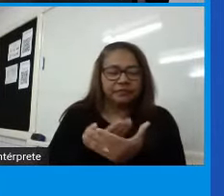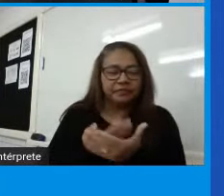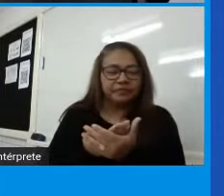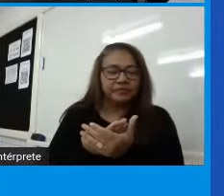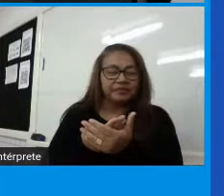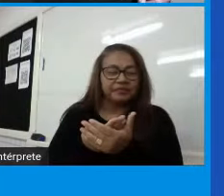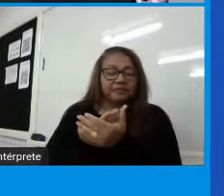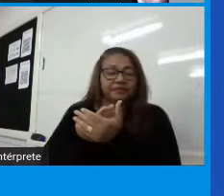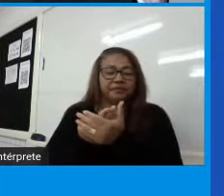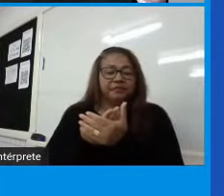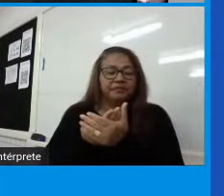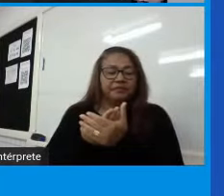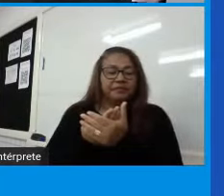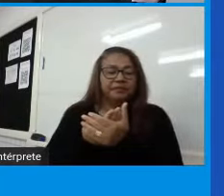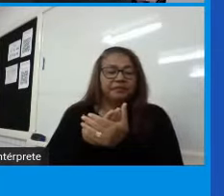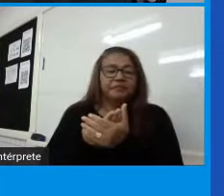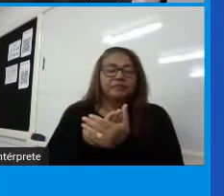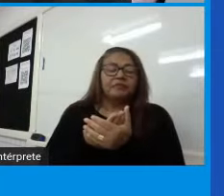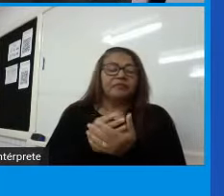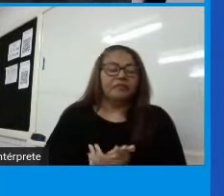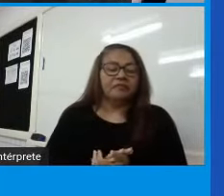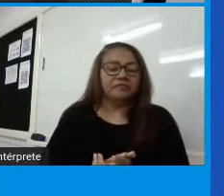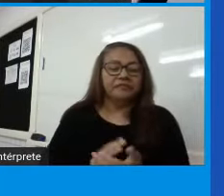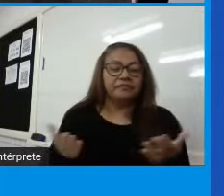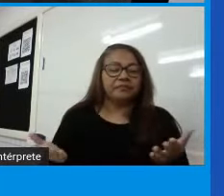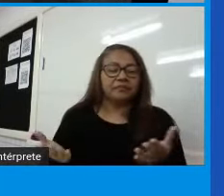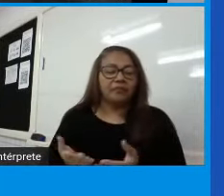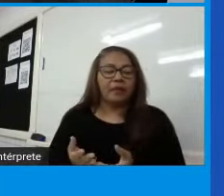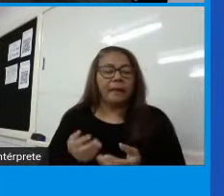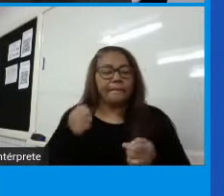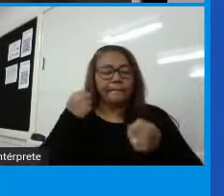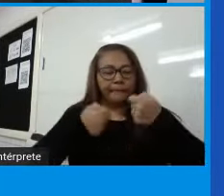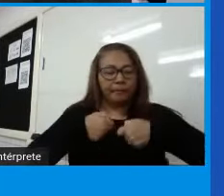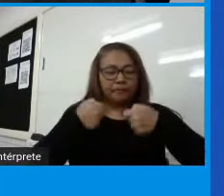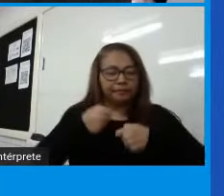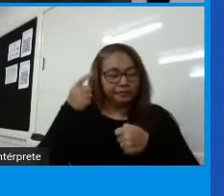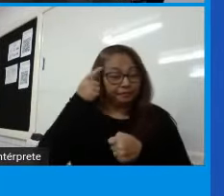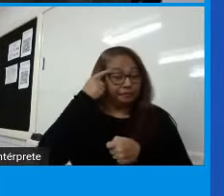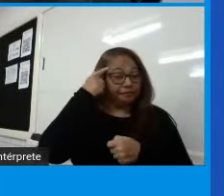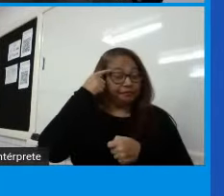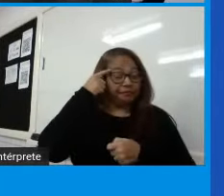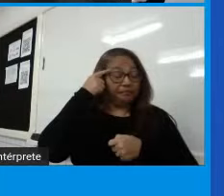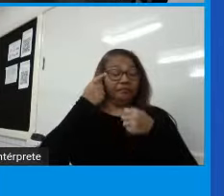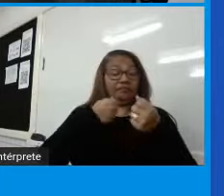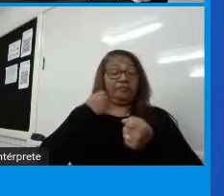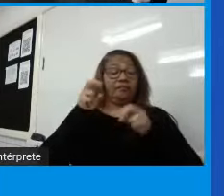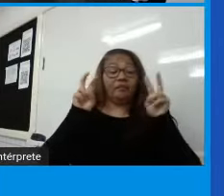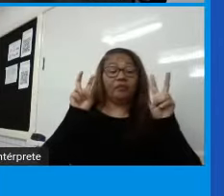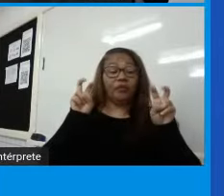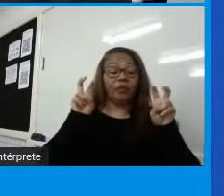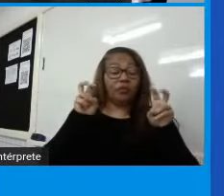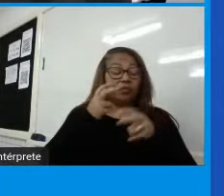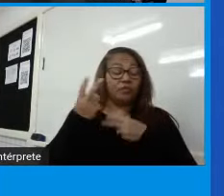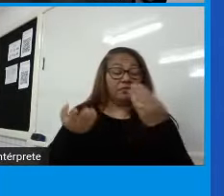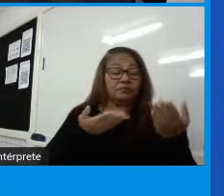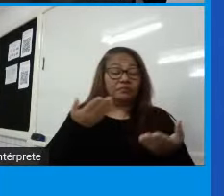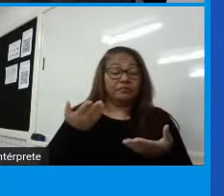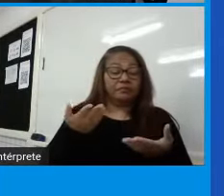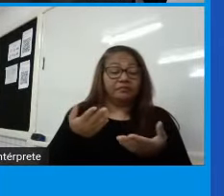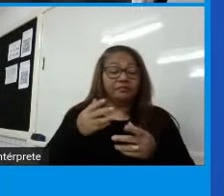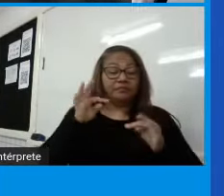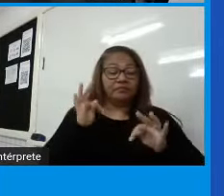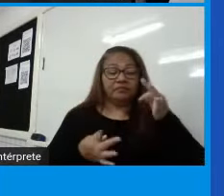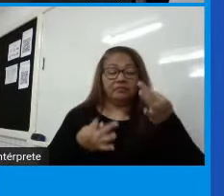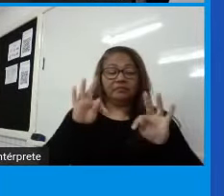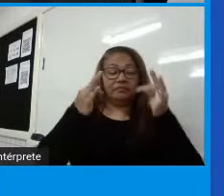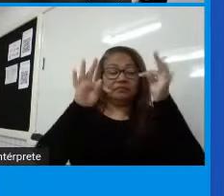É importante a gente refletir sobre. E, obviamente, o domínio das ferramentas tecnológicas. Tanto, isso